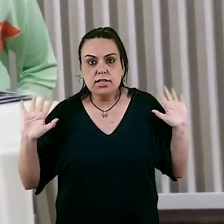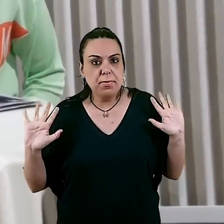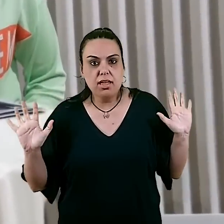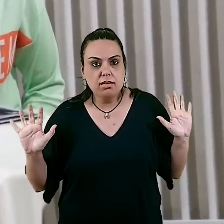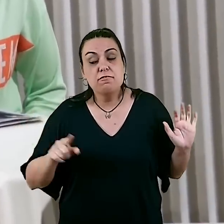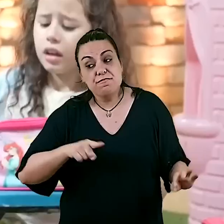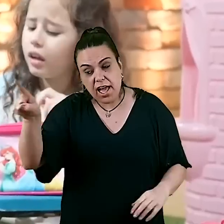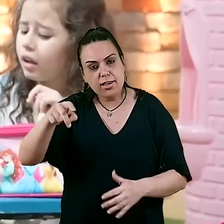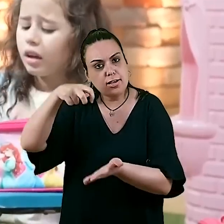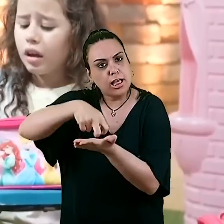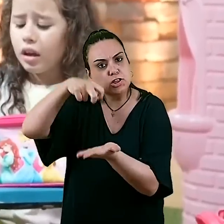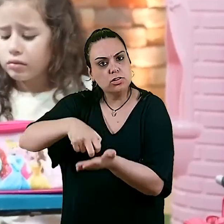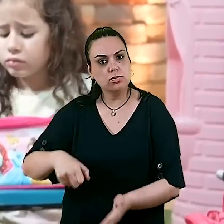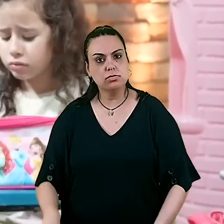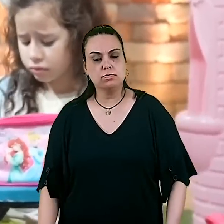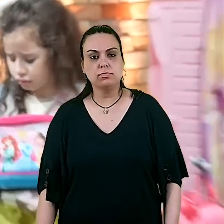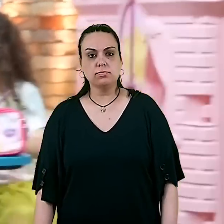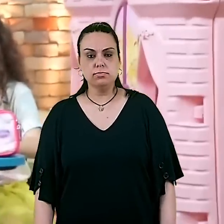saber. Vai.